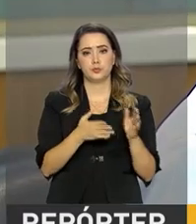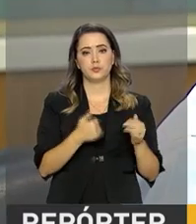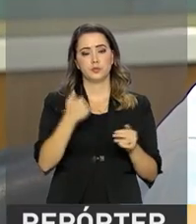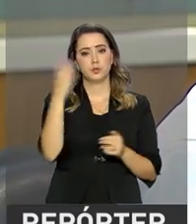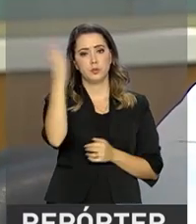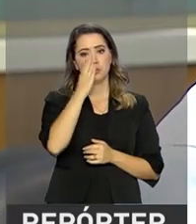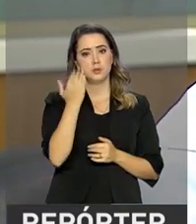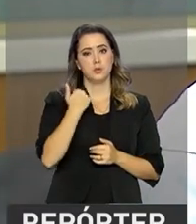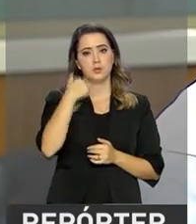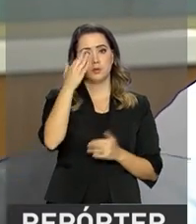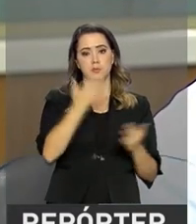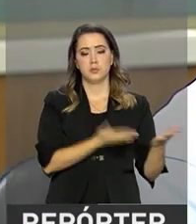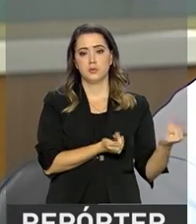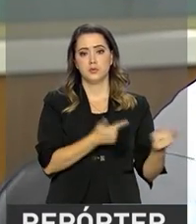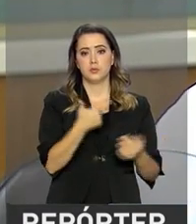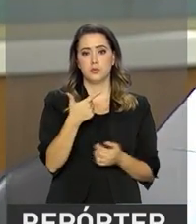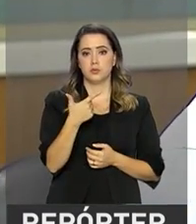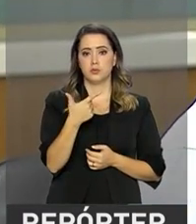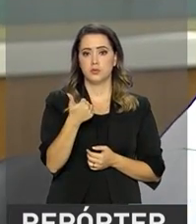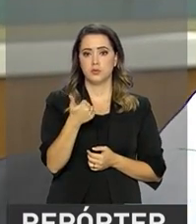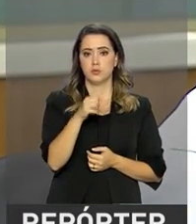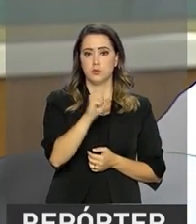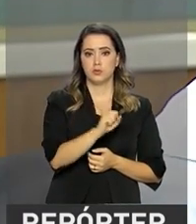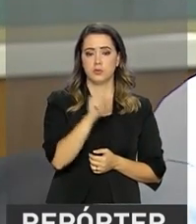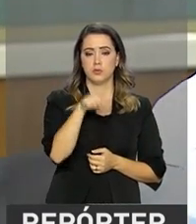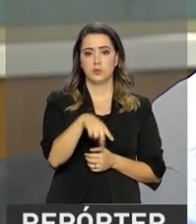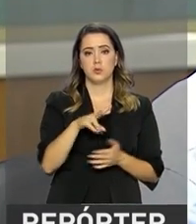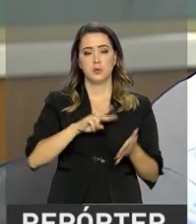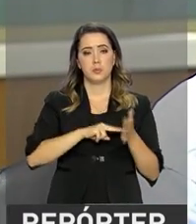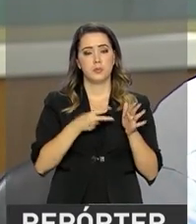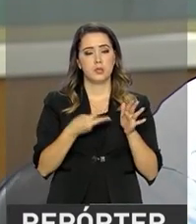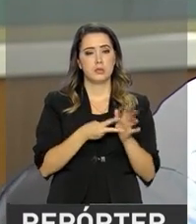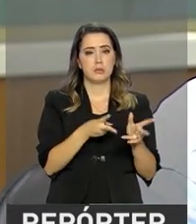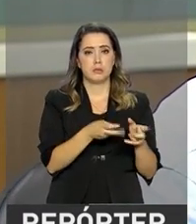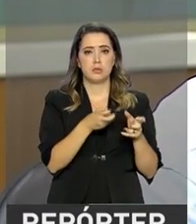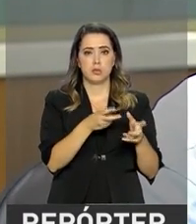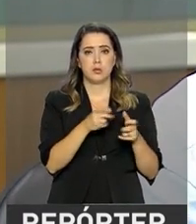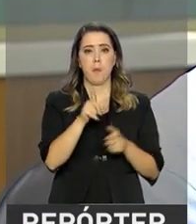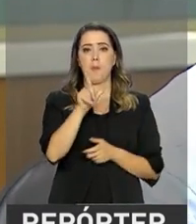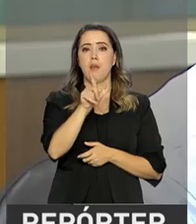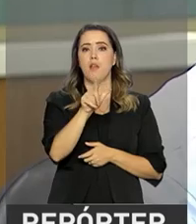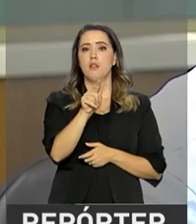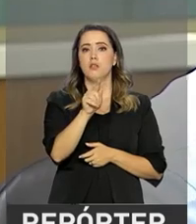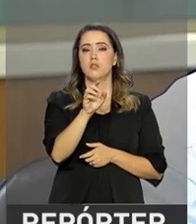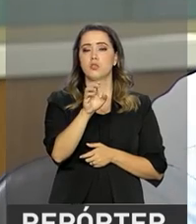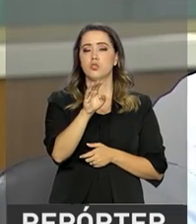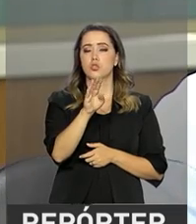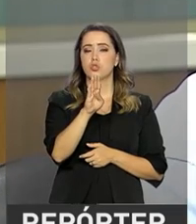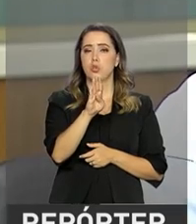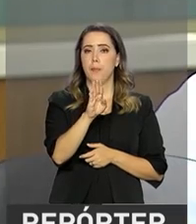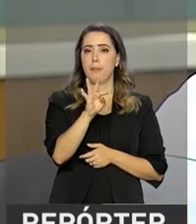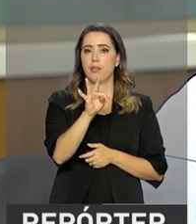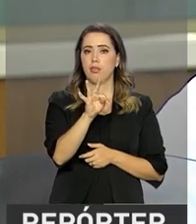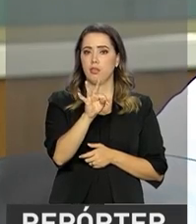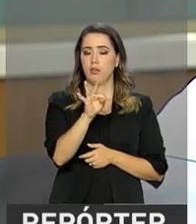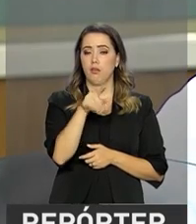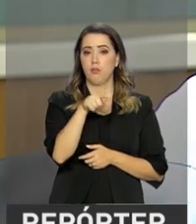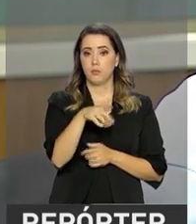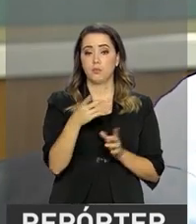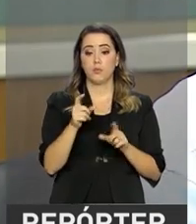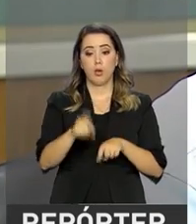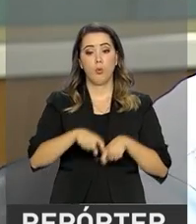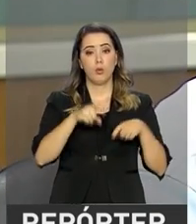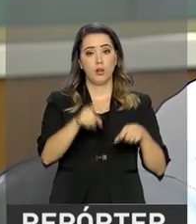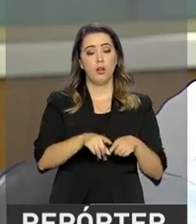jovem 2018 é um diagnóstico da juventude lgbt o diagnóstico sobre a juventude rural o projeto inova